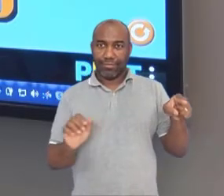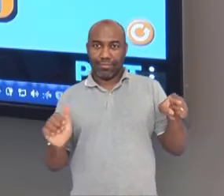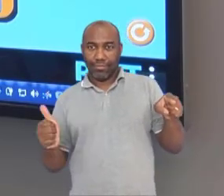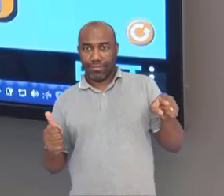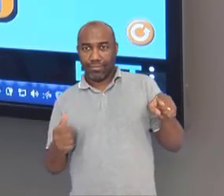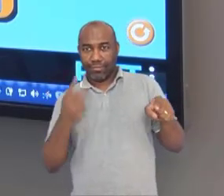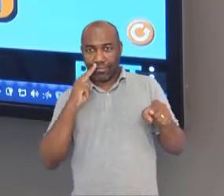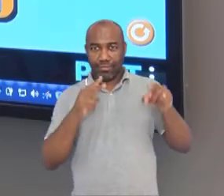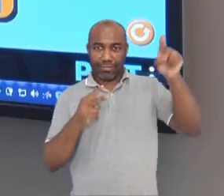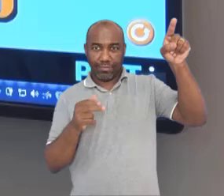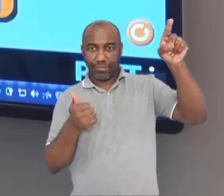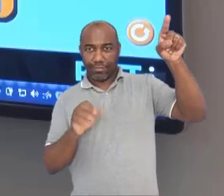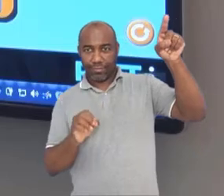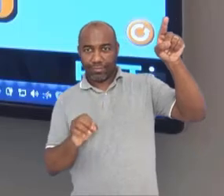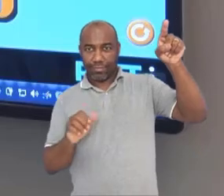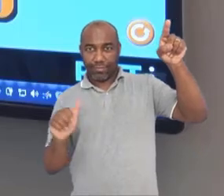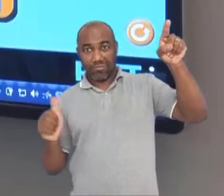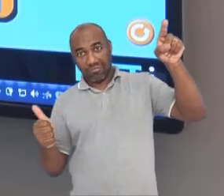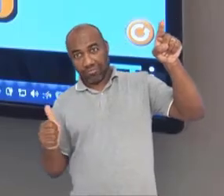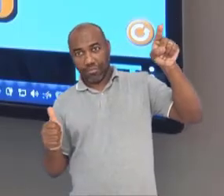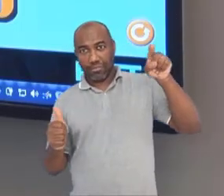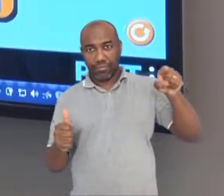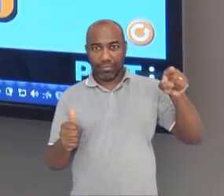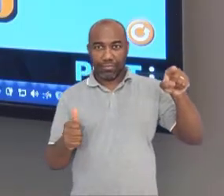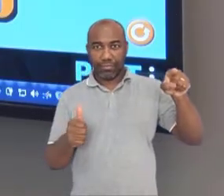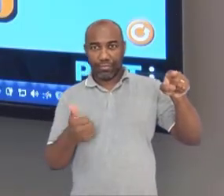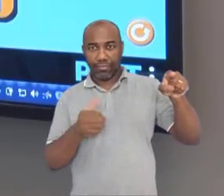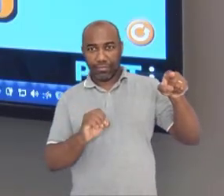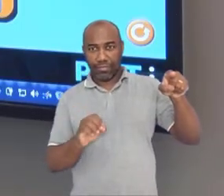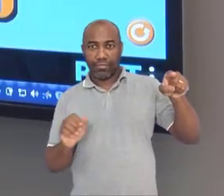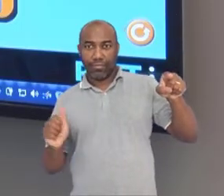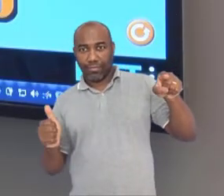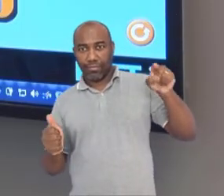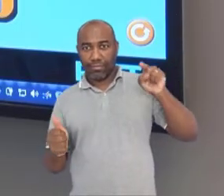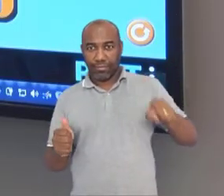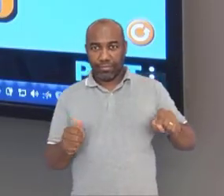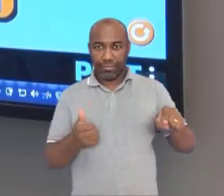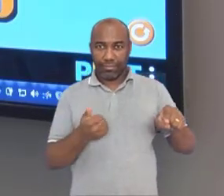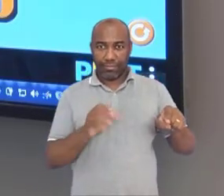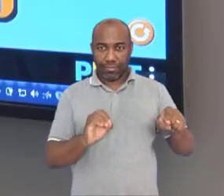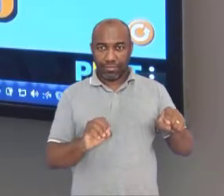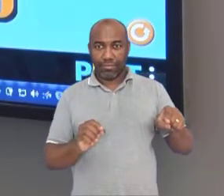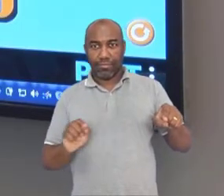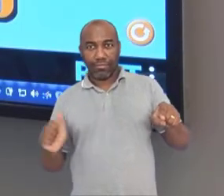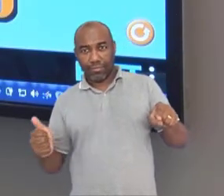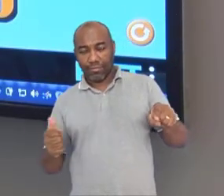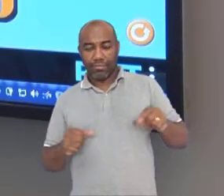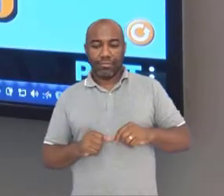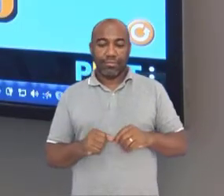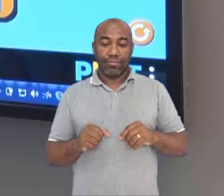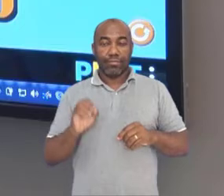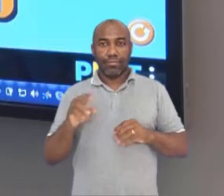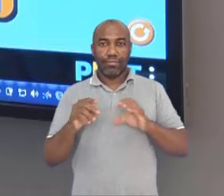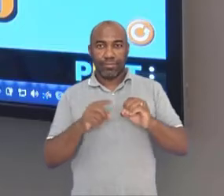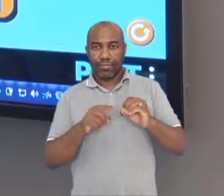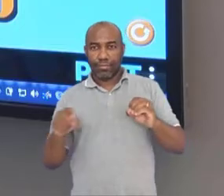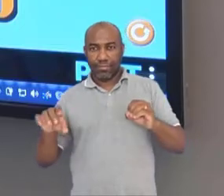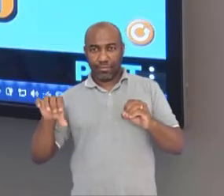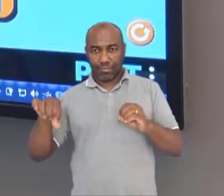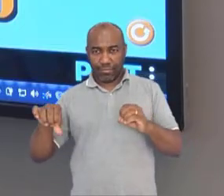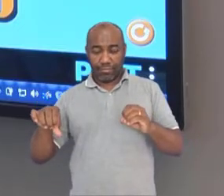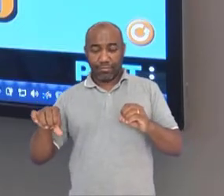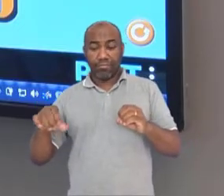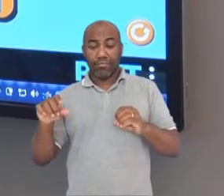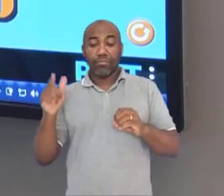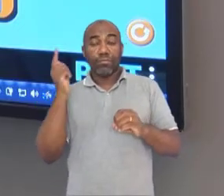10 ohms. Então, conclusão. Se a intensidade de corrente elétrica aqui for 0,9 ampere,